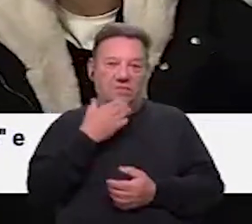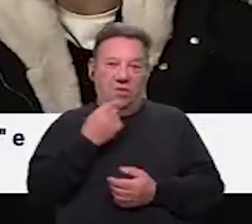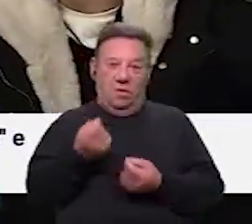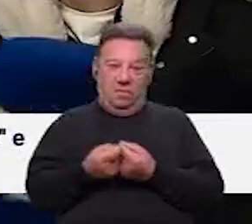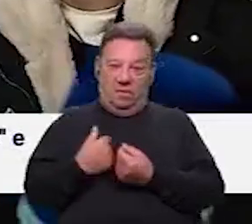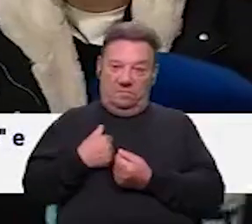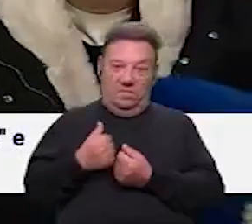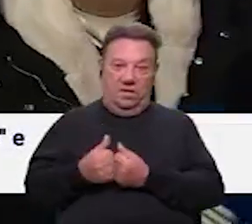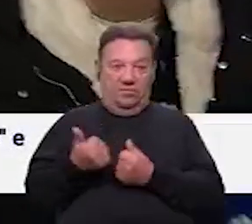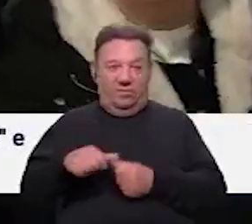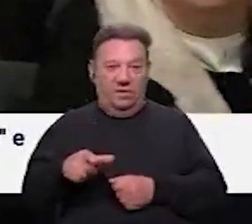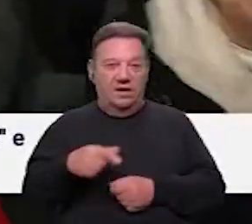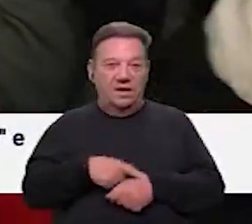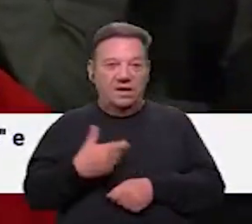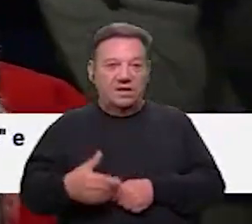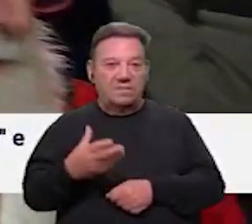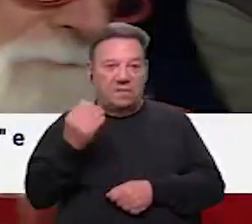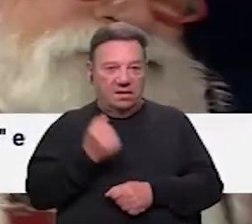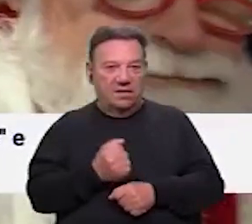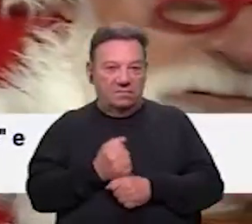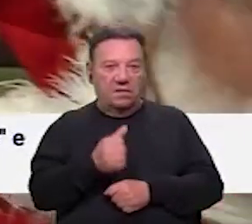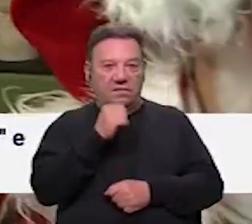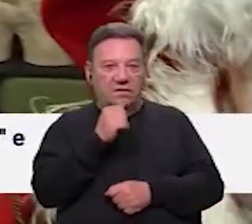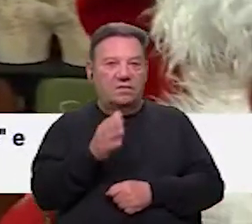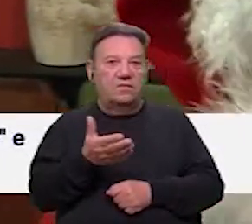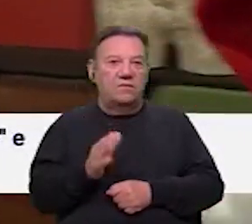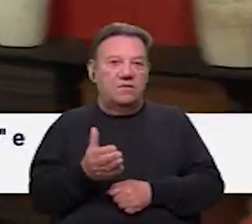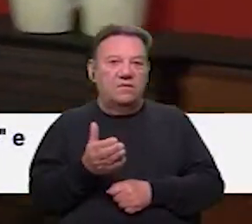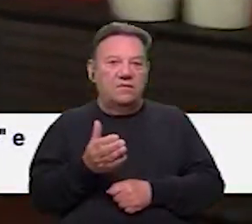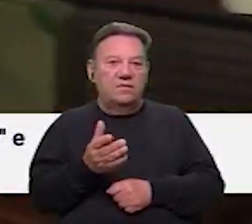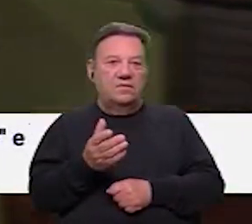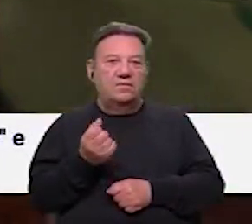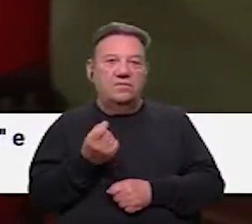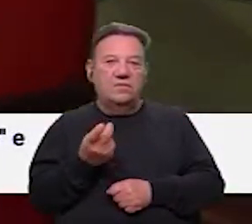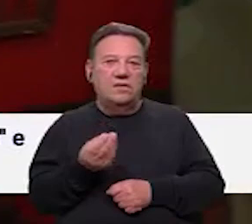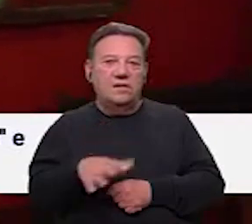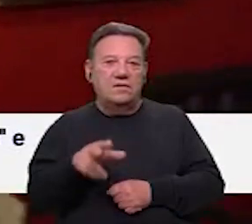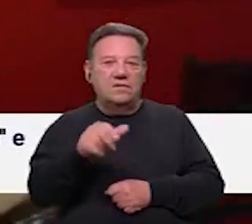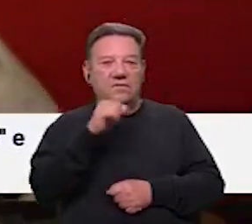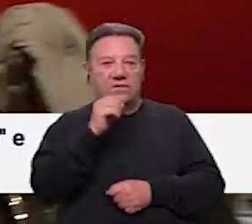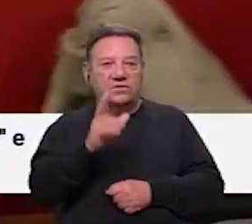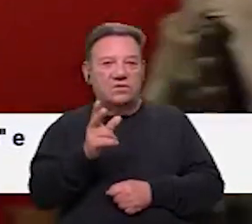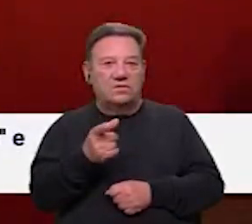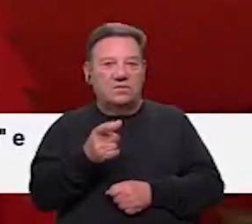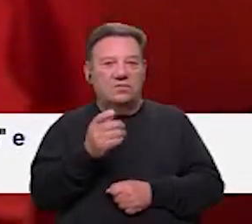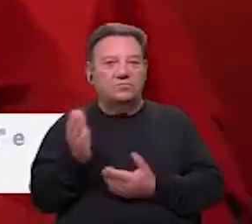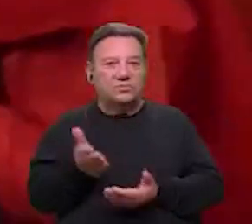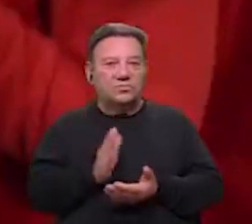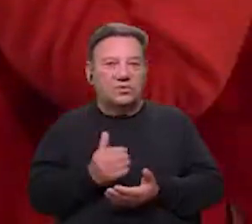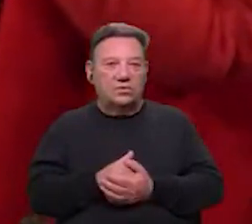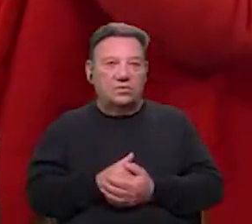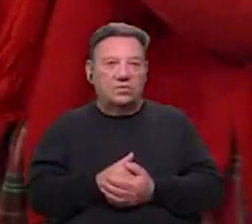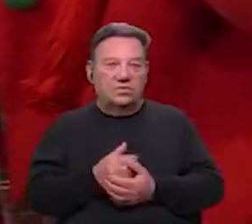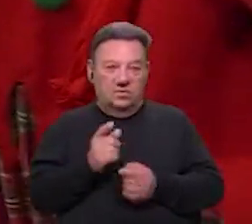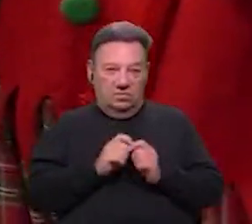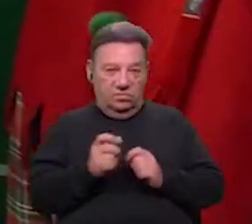mim. E esta altura do ano em que tem mais trabalho? Cerca de quantas crianças é que já recebeu? Ah,